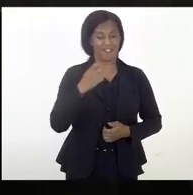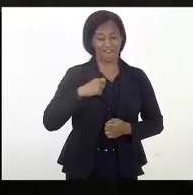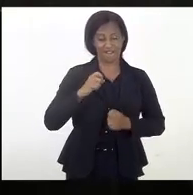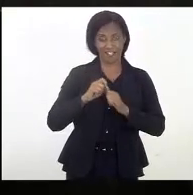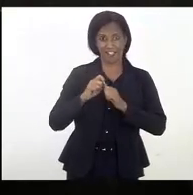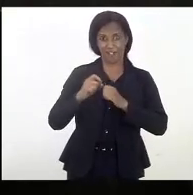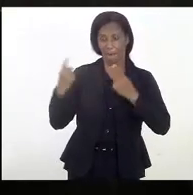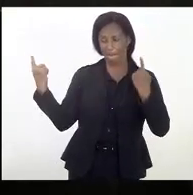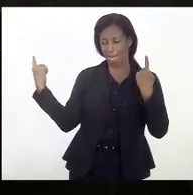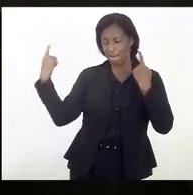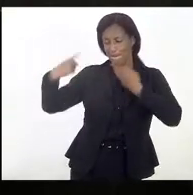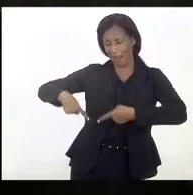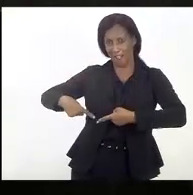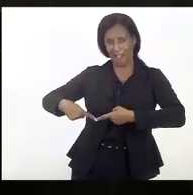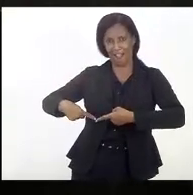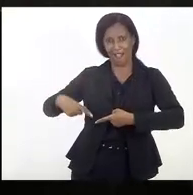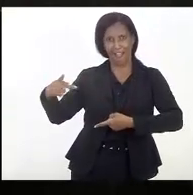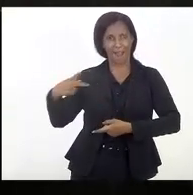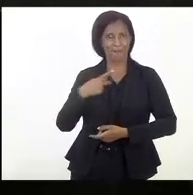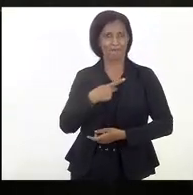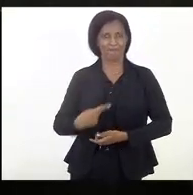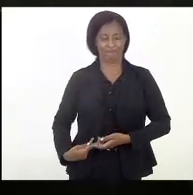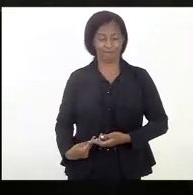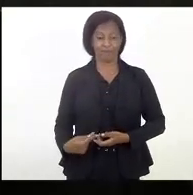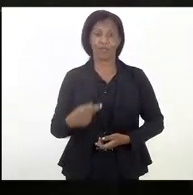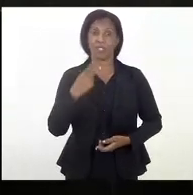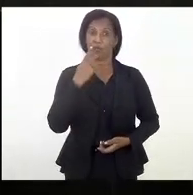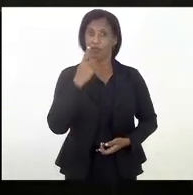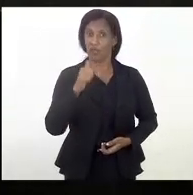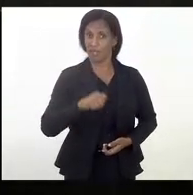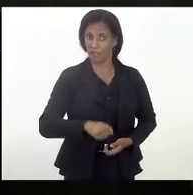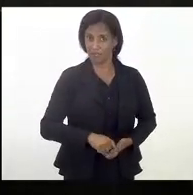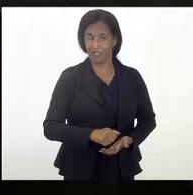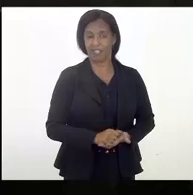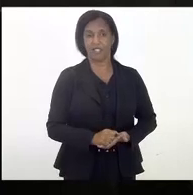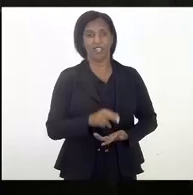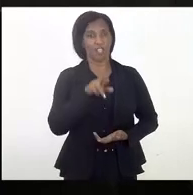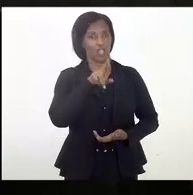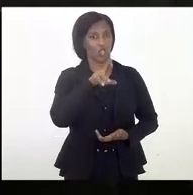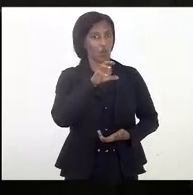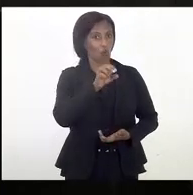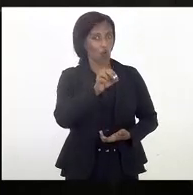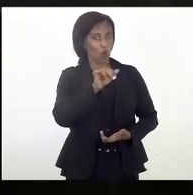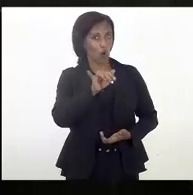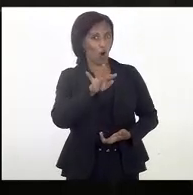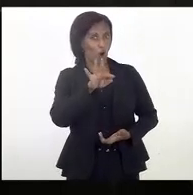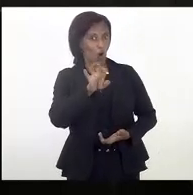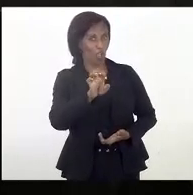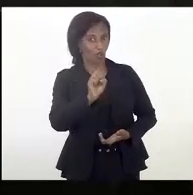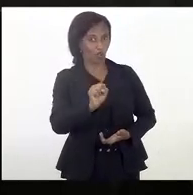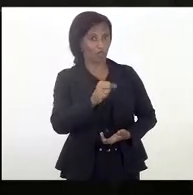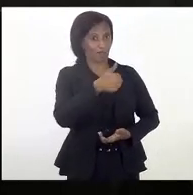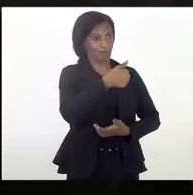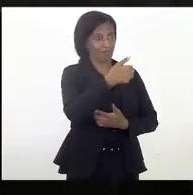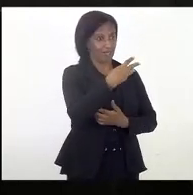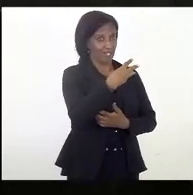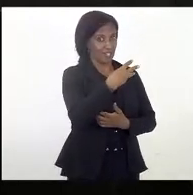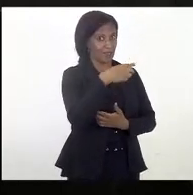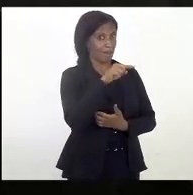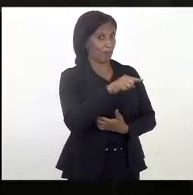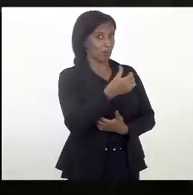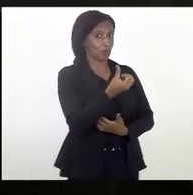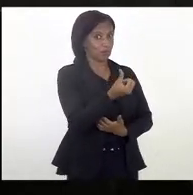excelência e eu disse aqui seu presente que a previsão do hot chip é 13.6